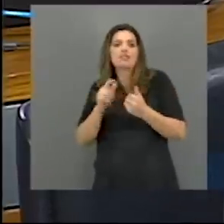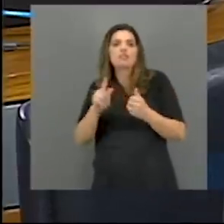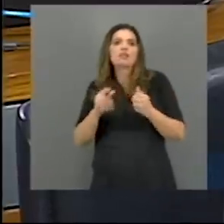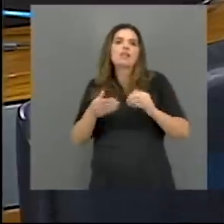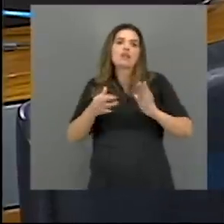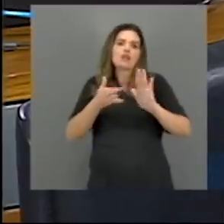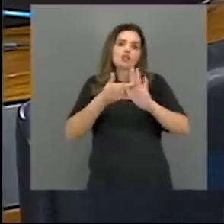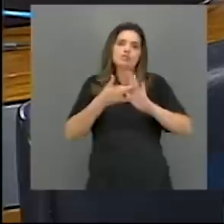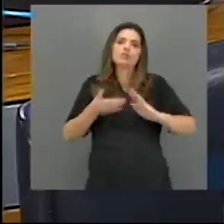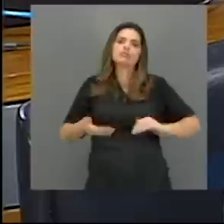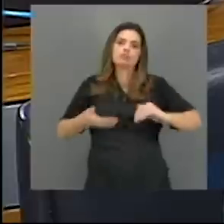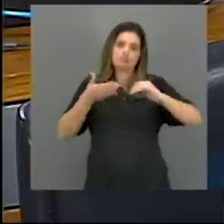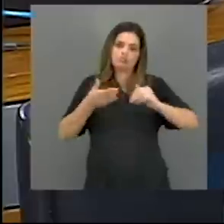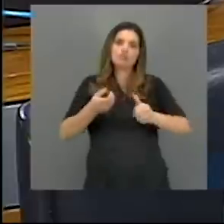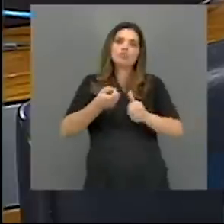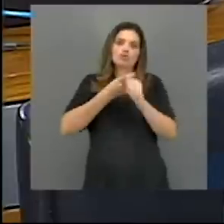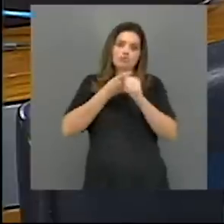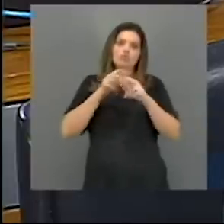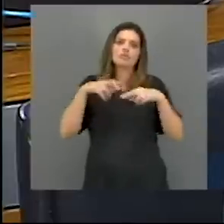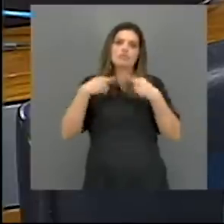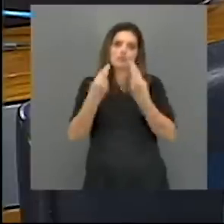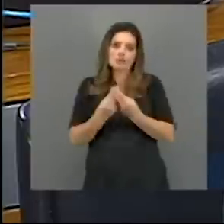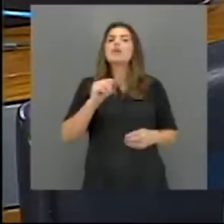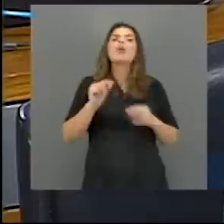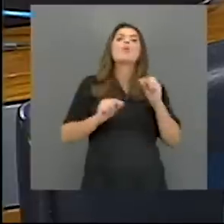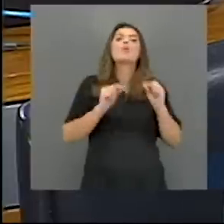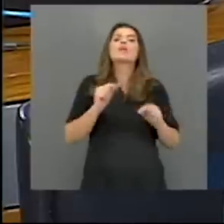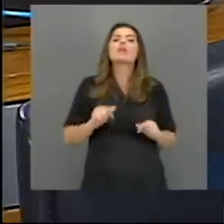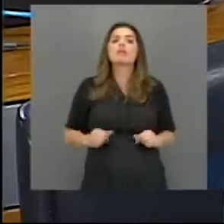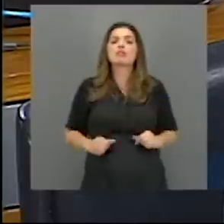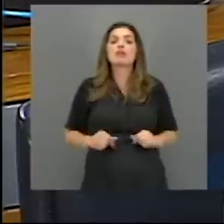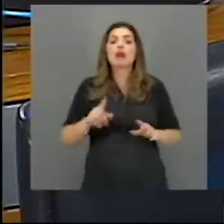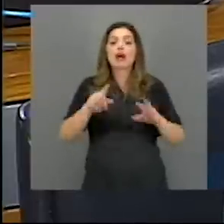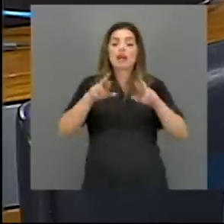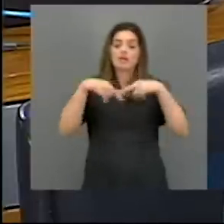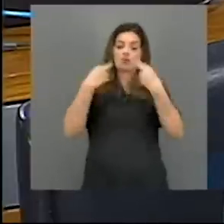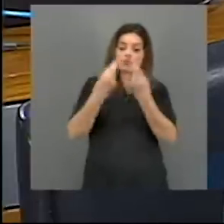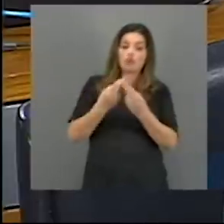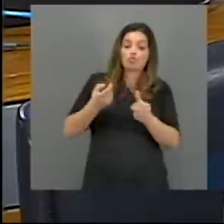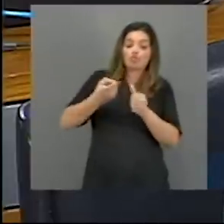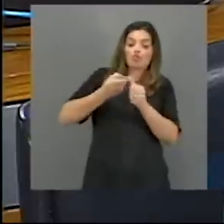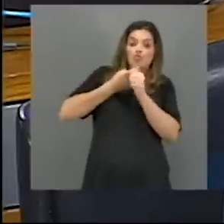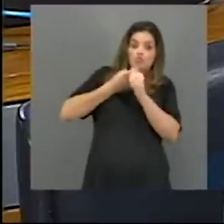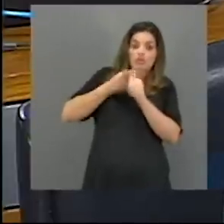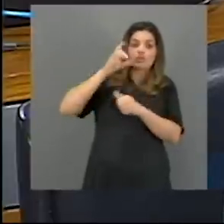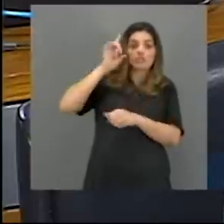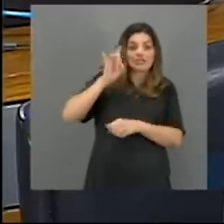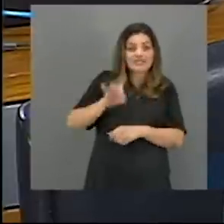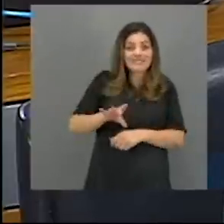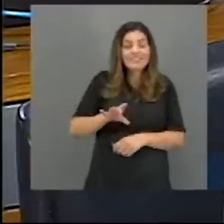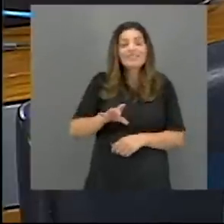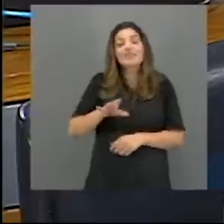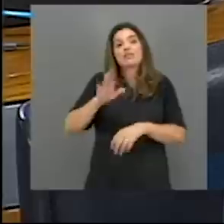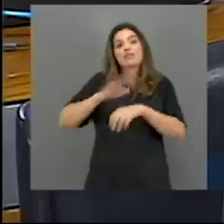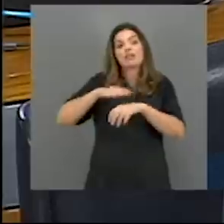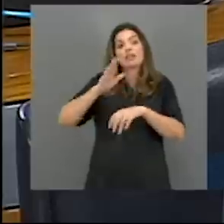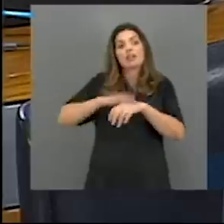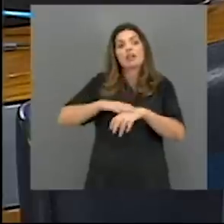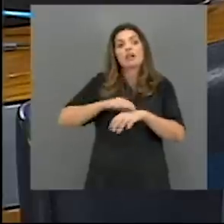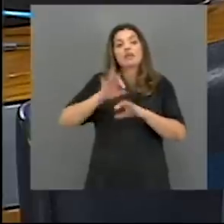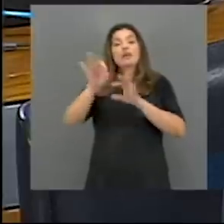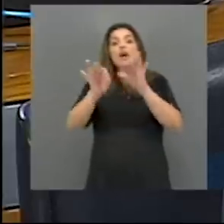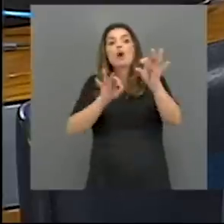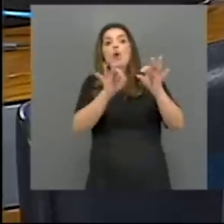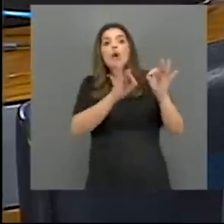comum, que tem a previsão de suspensão de reunião, e a previsão é o seguinte: a sessão poderá ser suspensa apenas por conveniência da ordem, e não